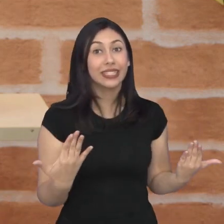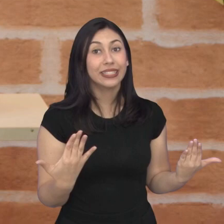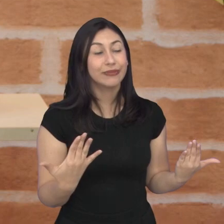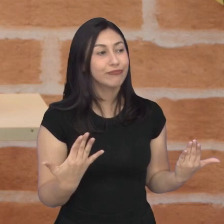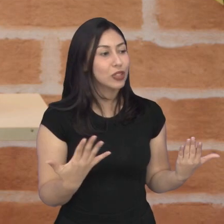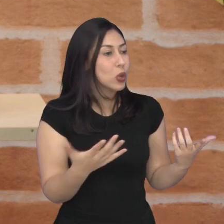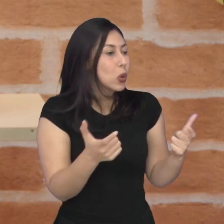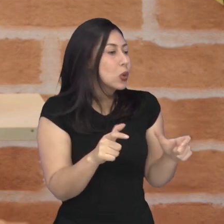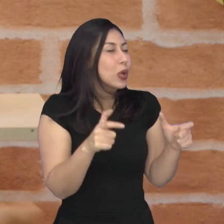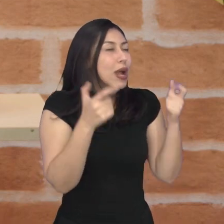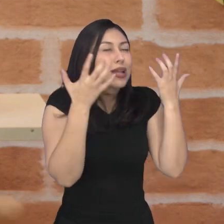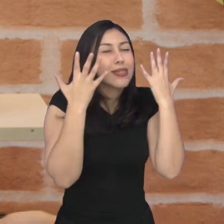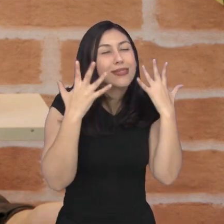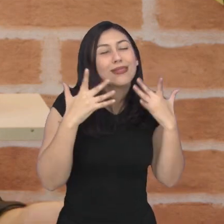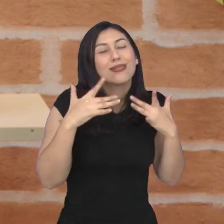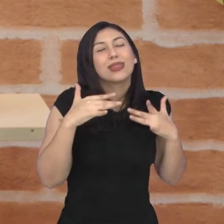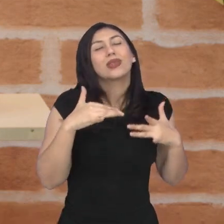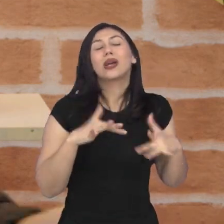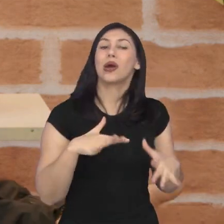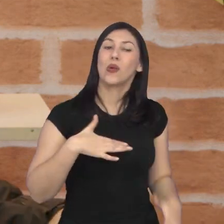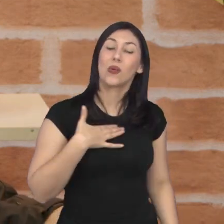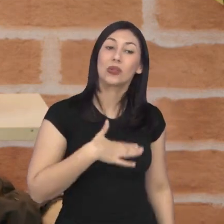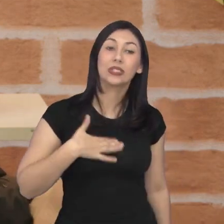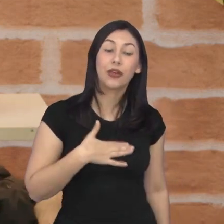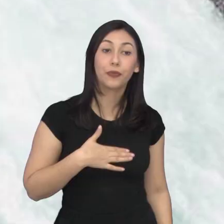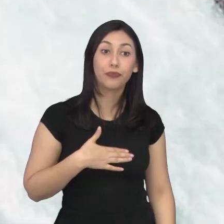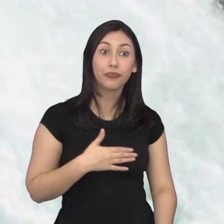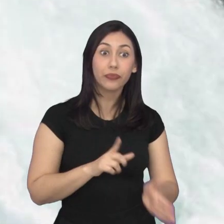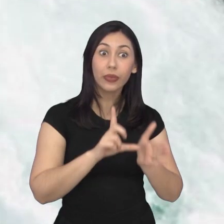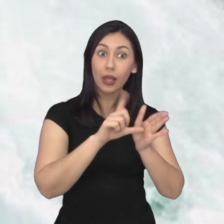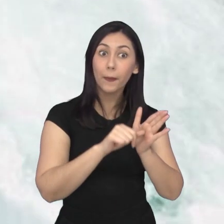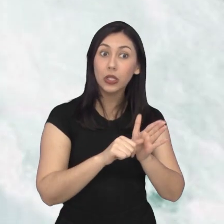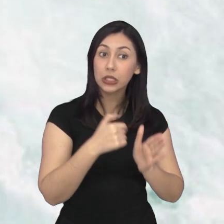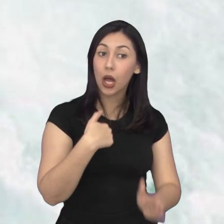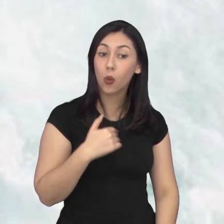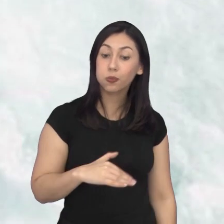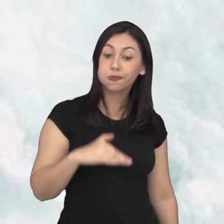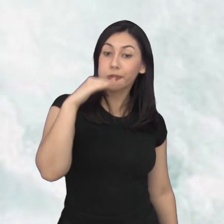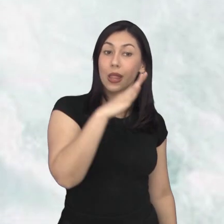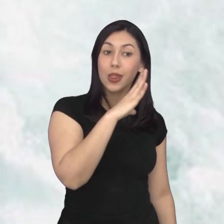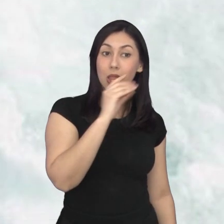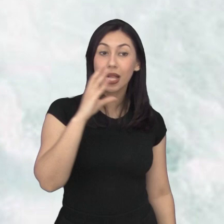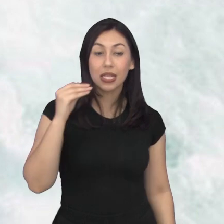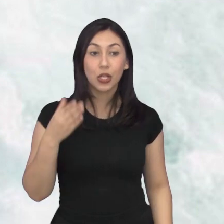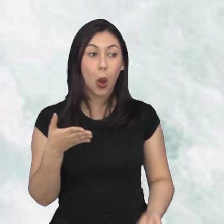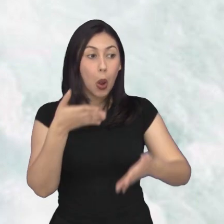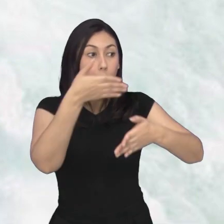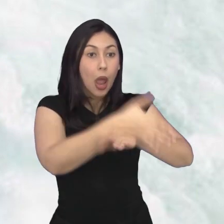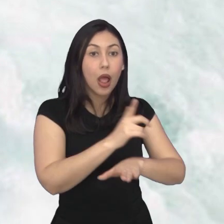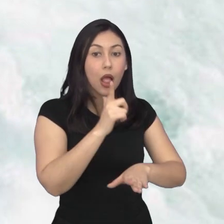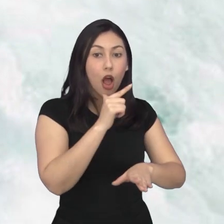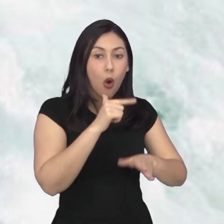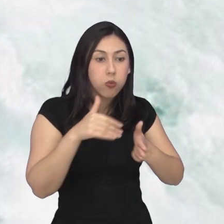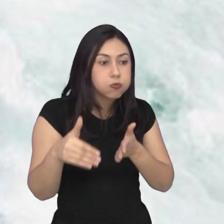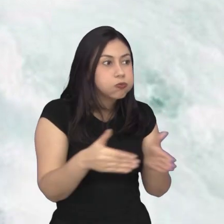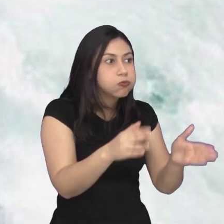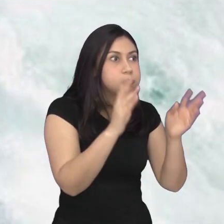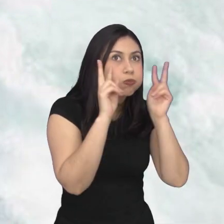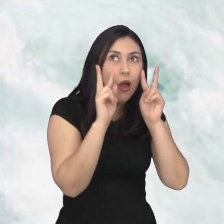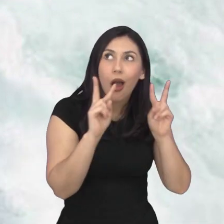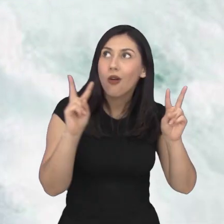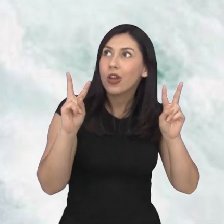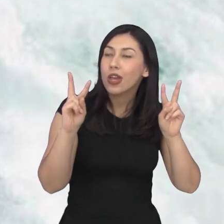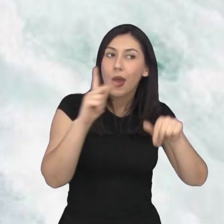habitat natural para mim, né? E depois na minha adolescência, quando eu voltei pro rio, e a primeira vez que eu entrei num rio e vi as paredes, aquele canyon,